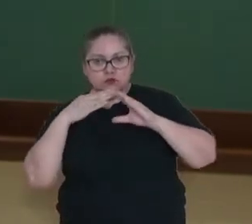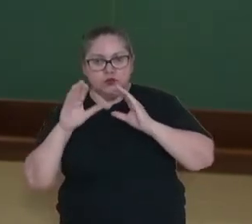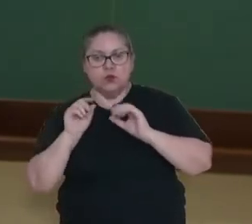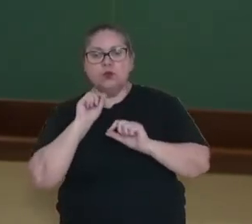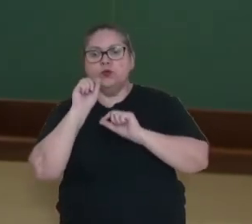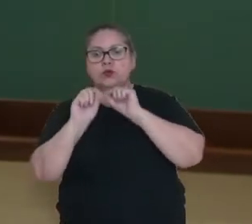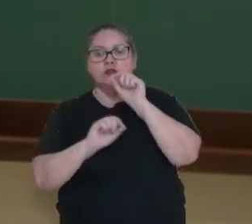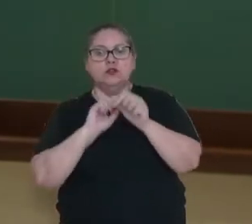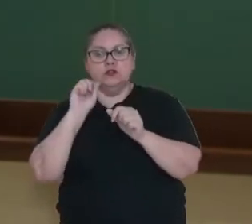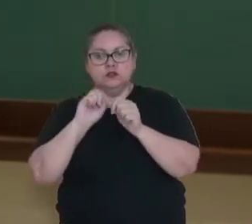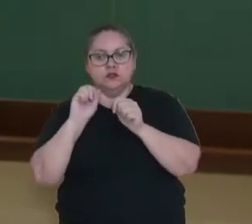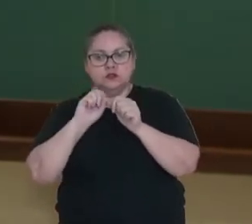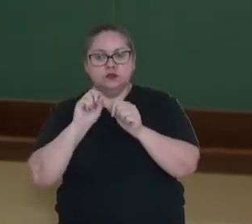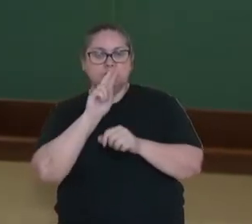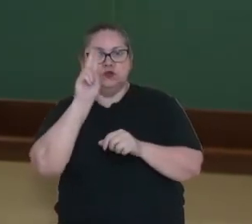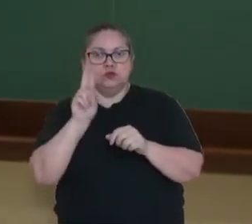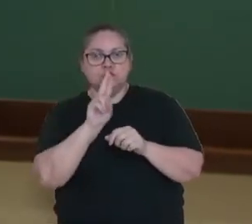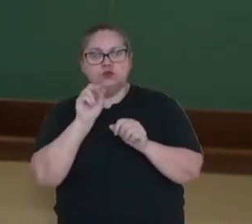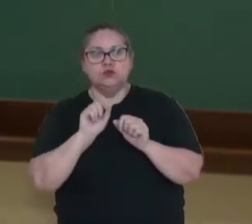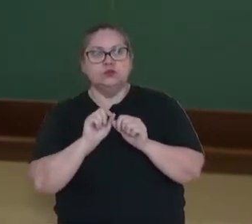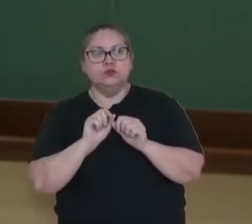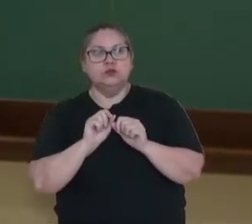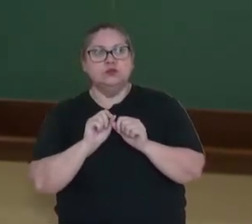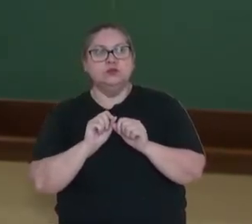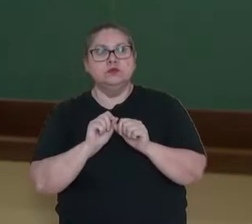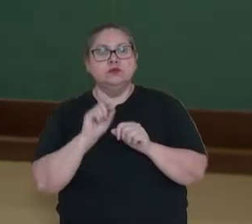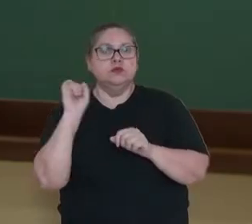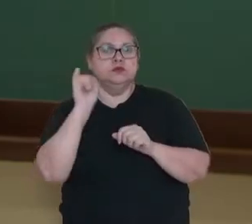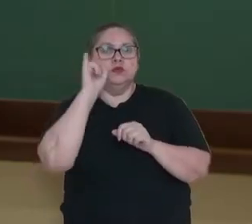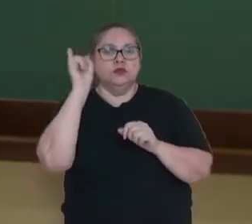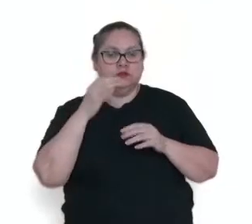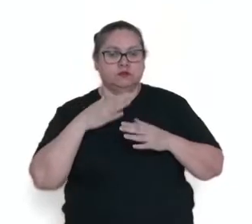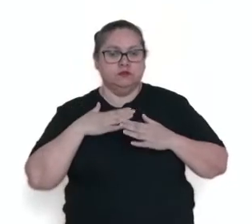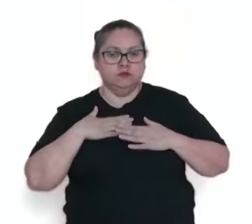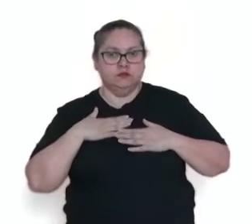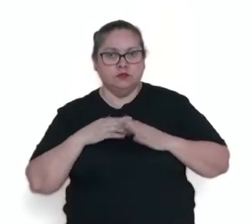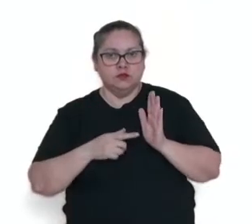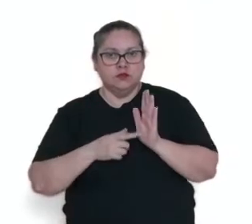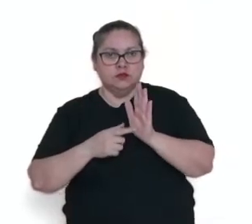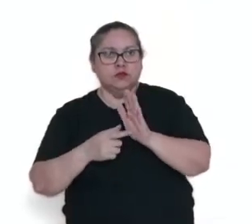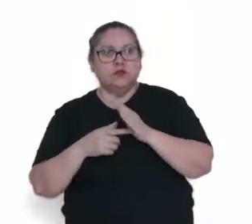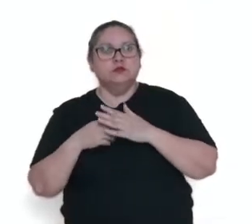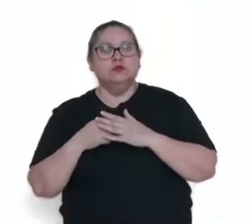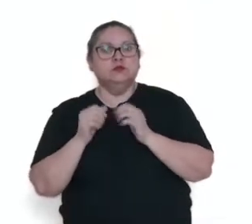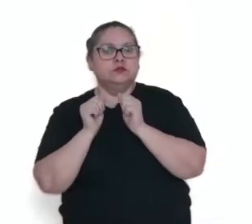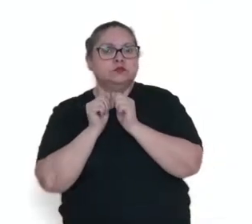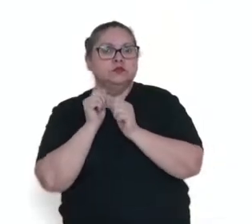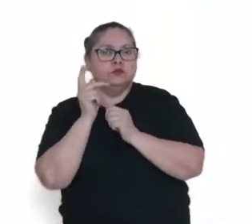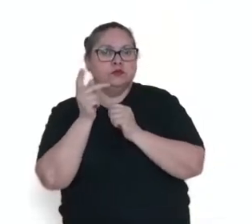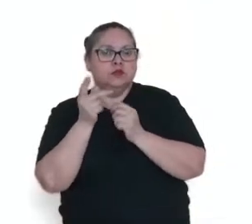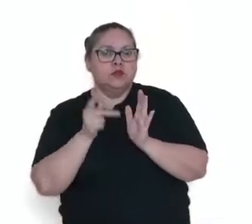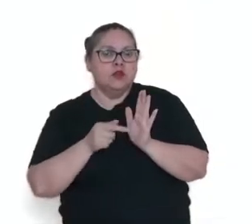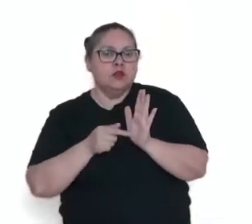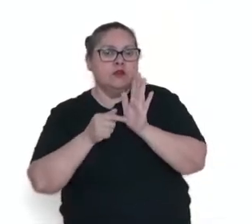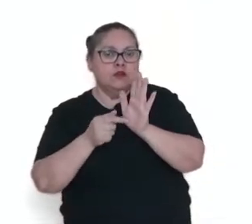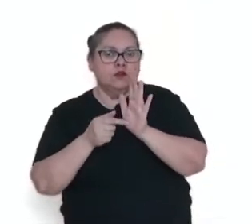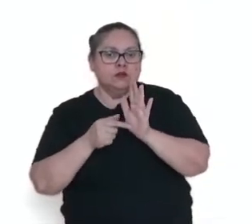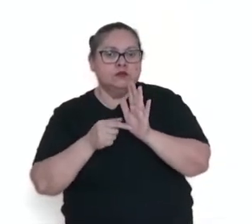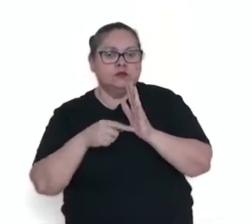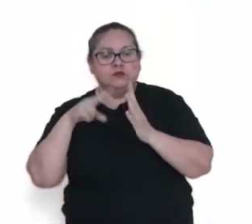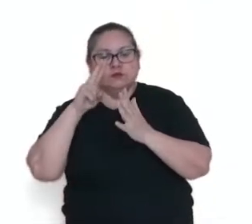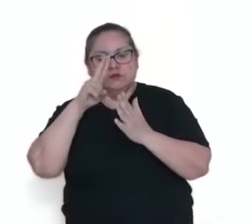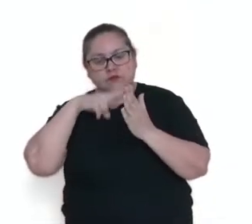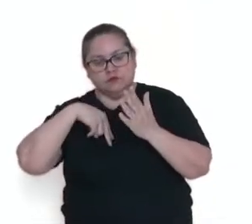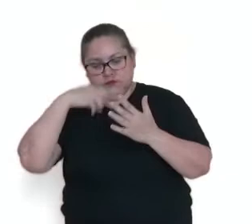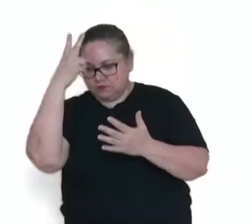que nós fazemos uso, tá? Então, a importância da expressão corporal está justamente em oferecer uma